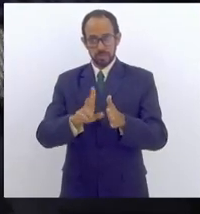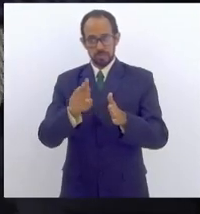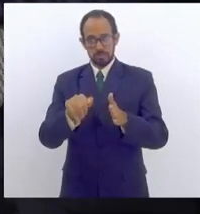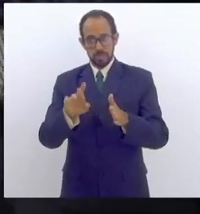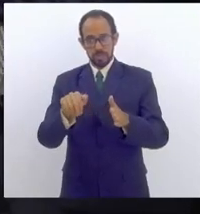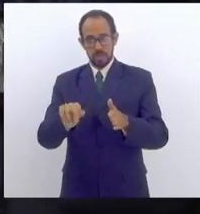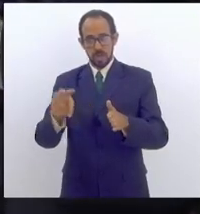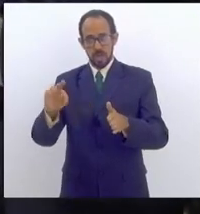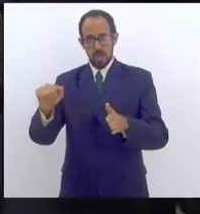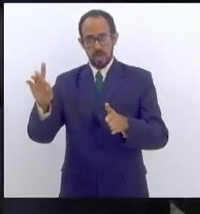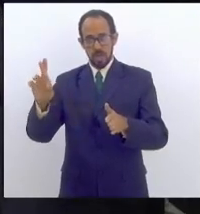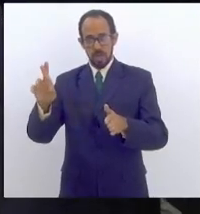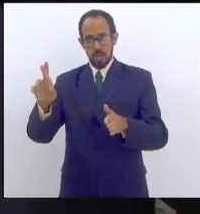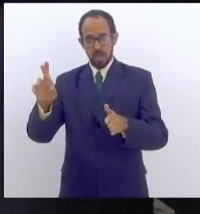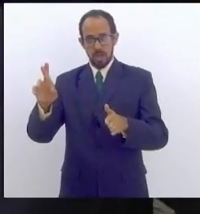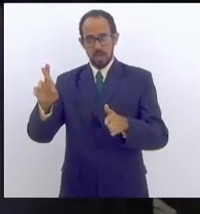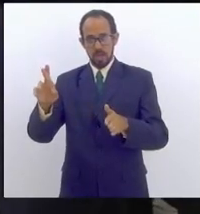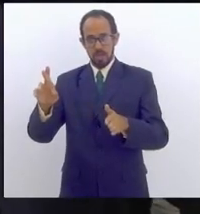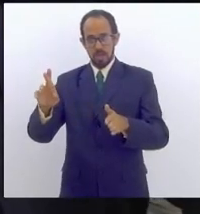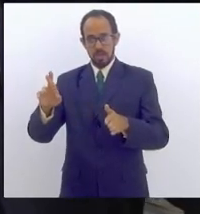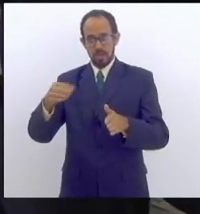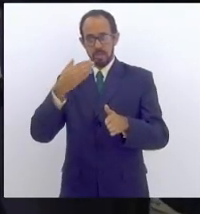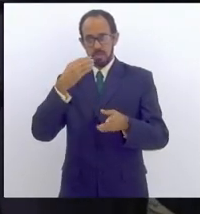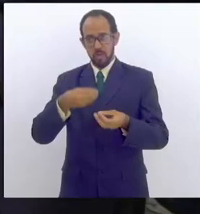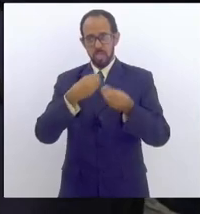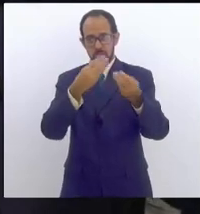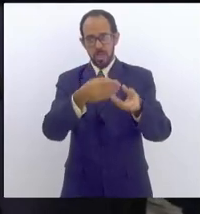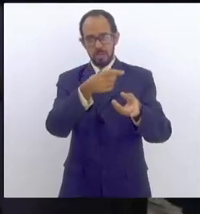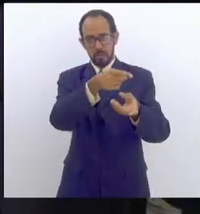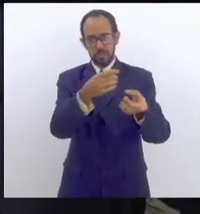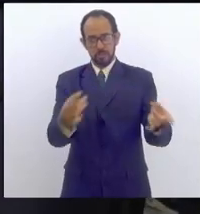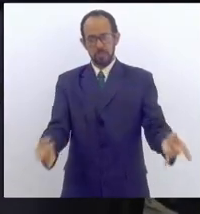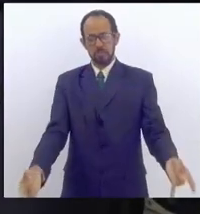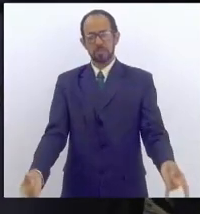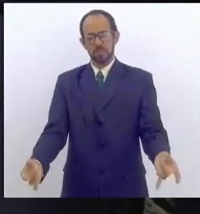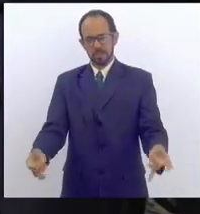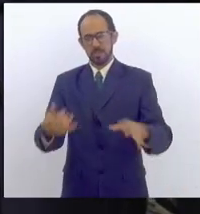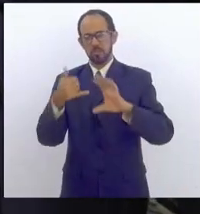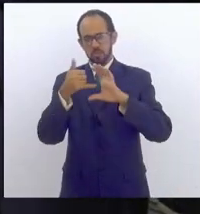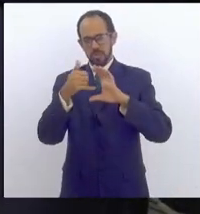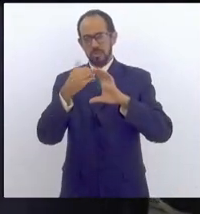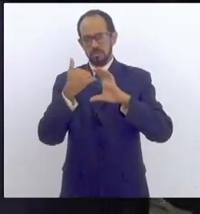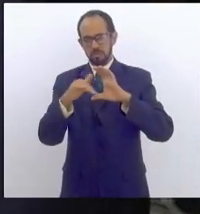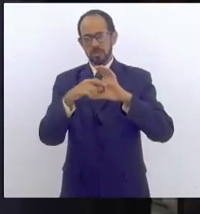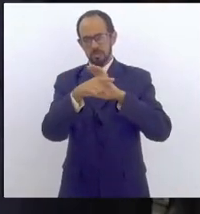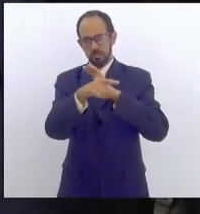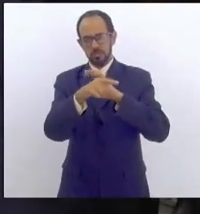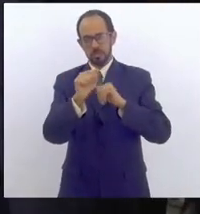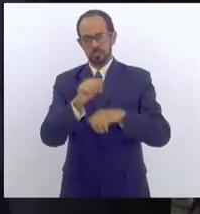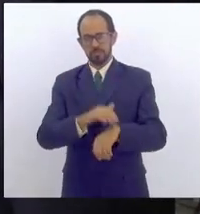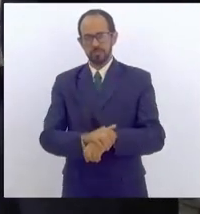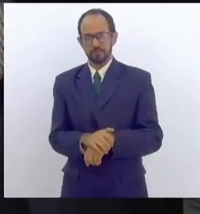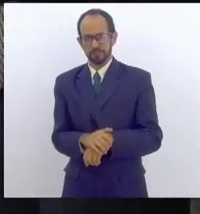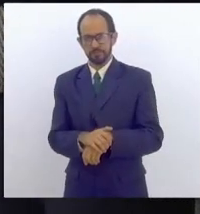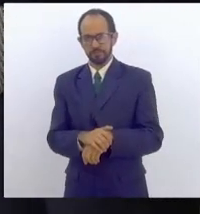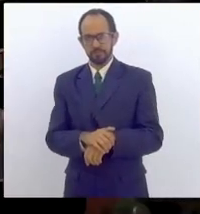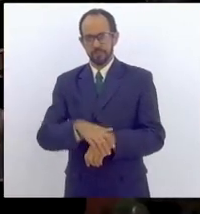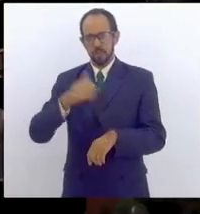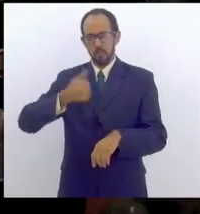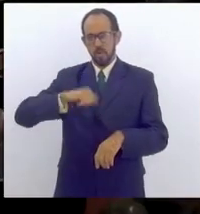você uma meditação. Eu vou mandar pelo seu WhatsApp. Sim? Na qualidade de